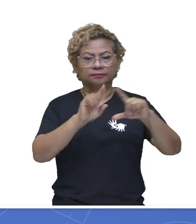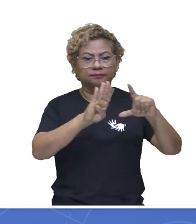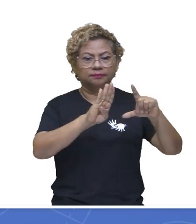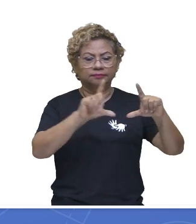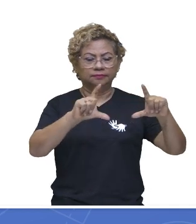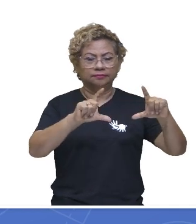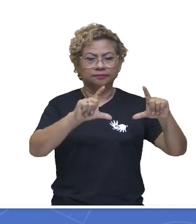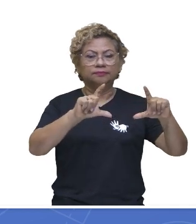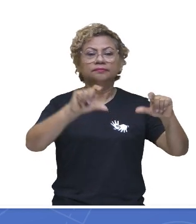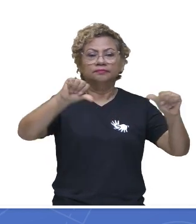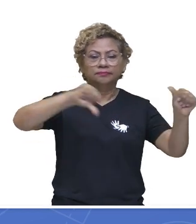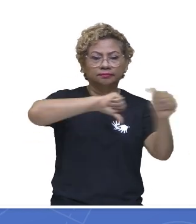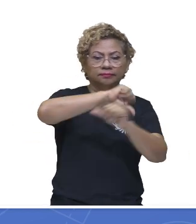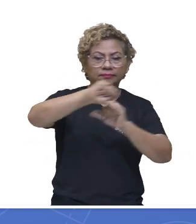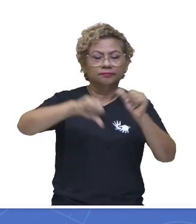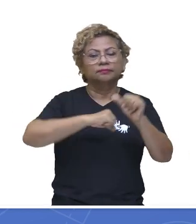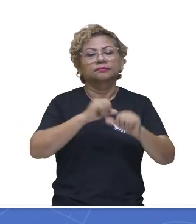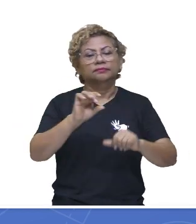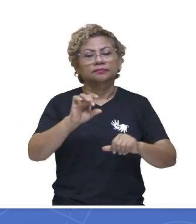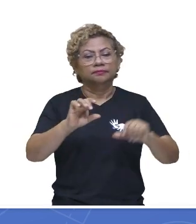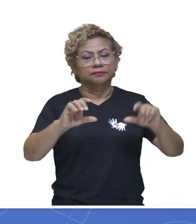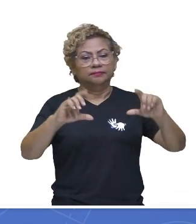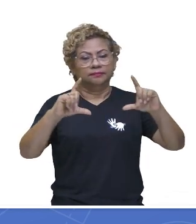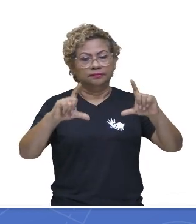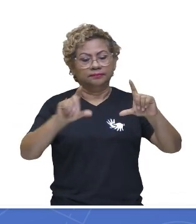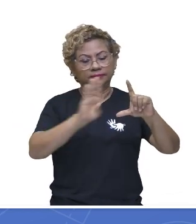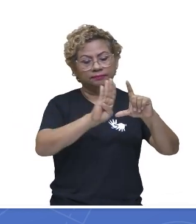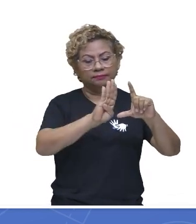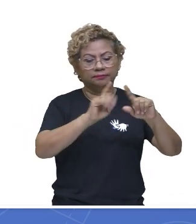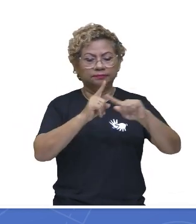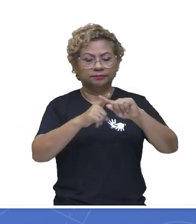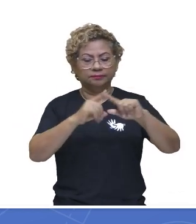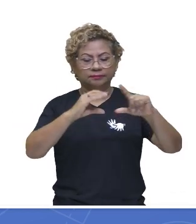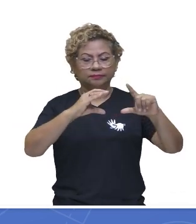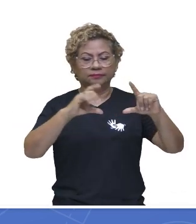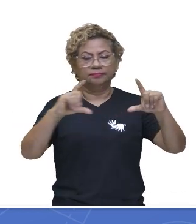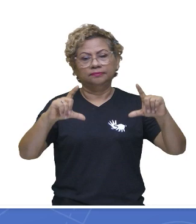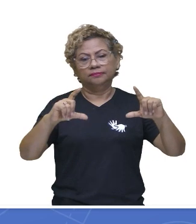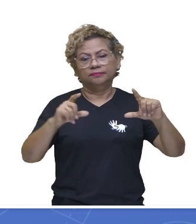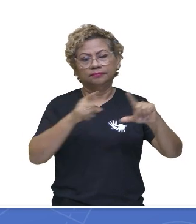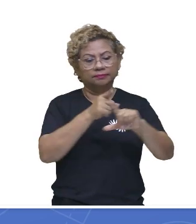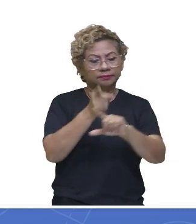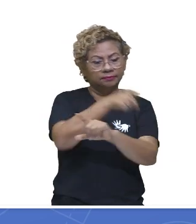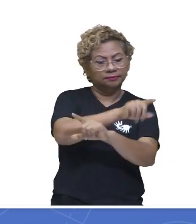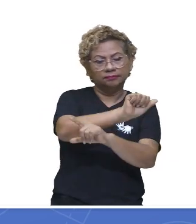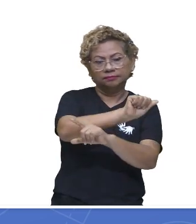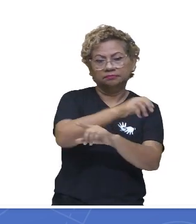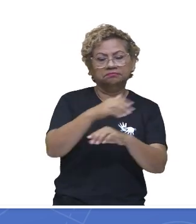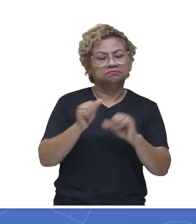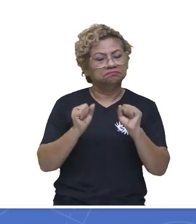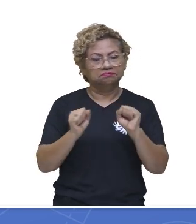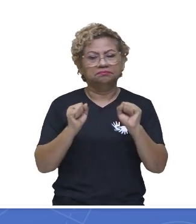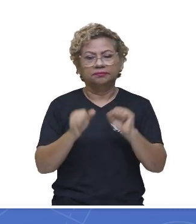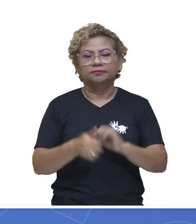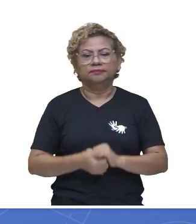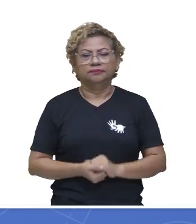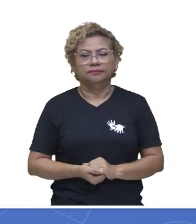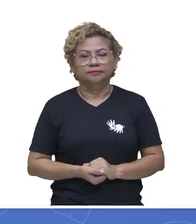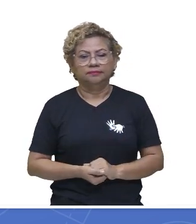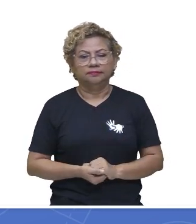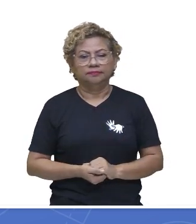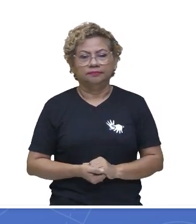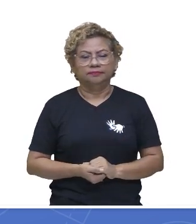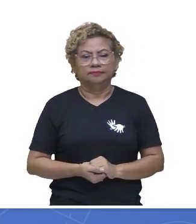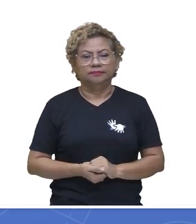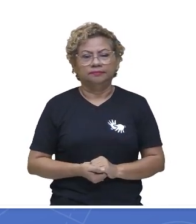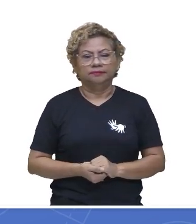isso. A gente pode colocar o parêntese em B e C e deixar o A fora do parêntese. Propriedade